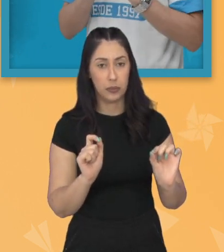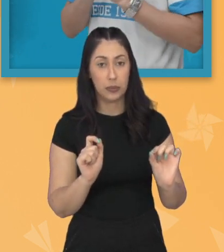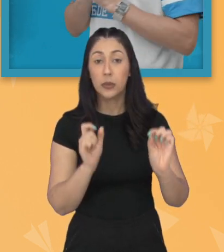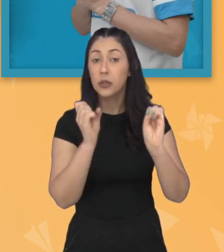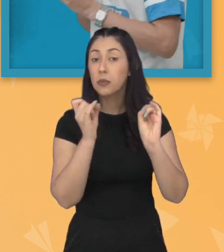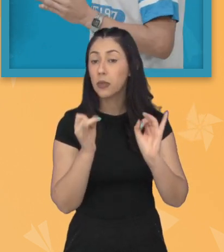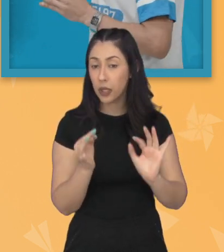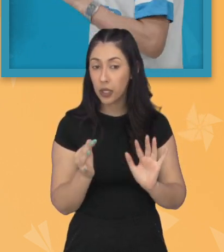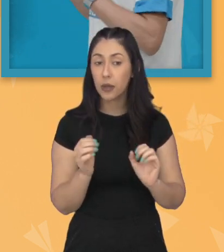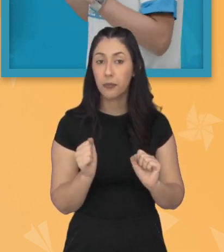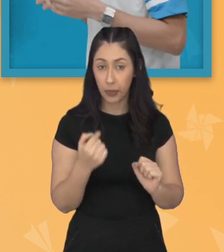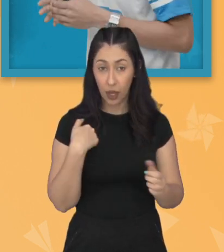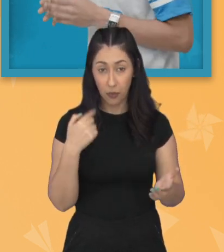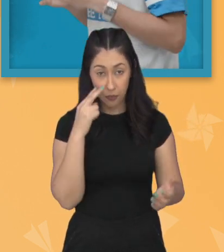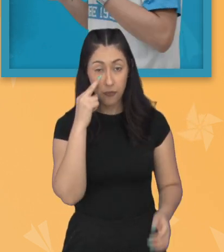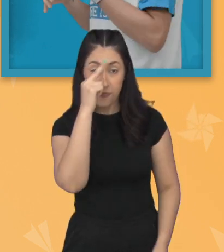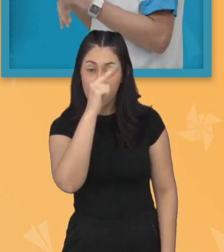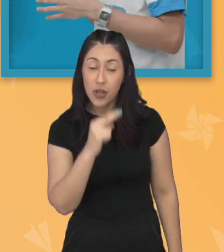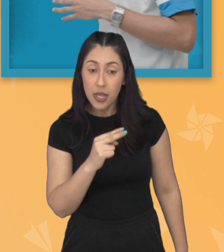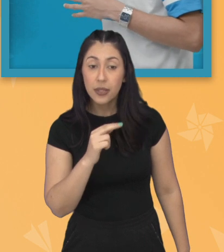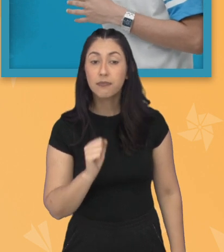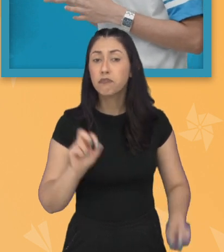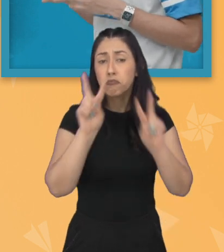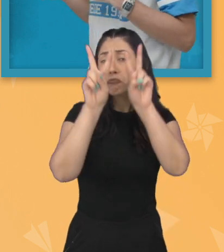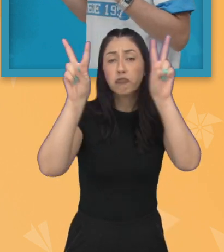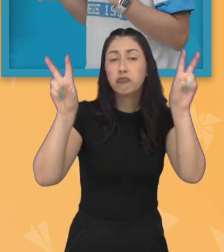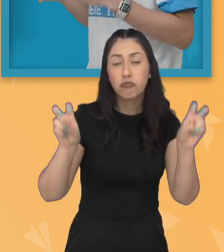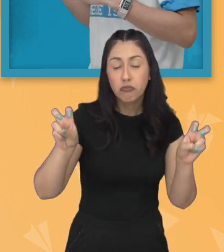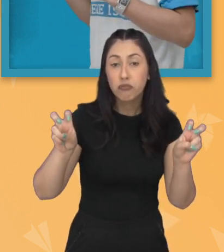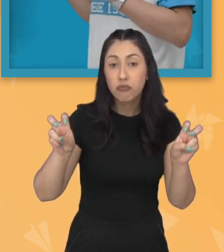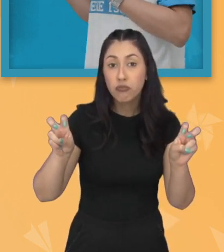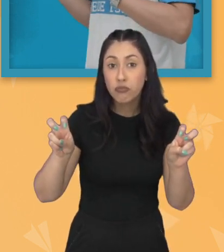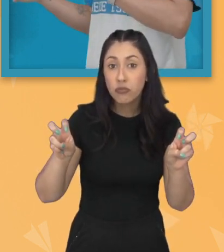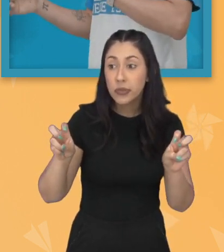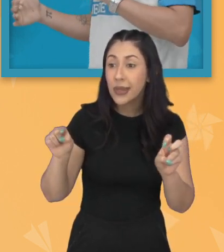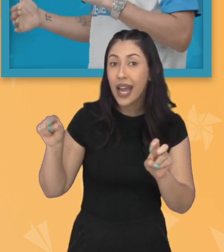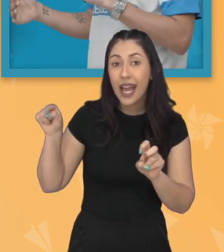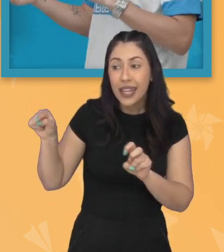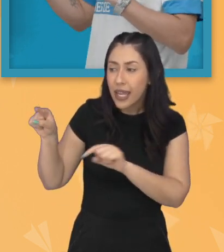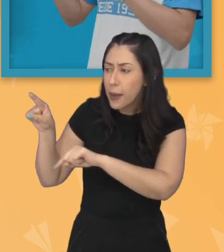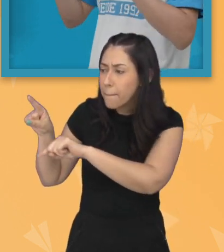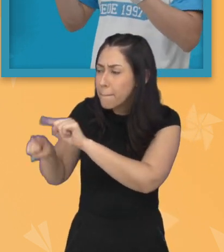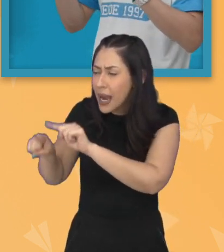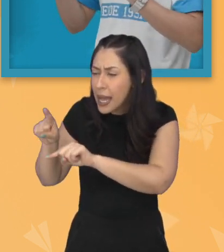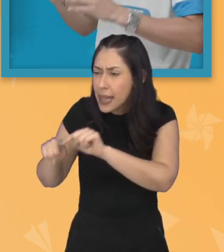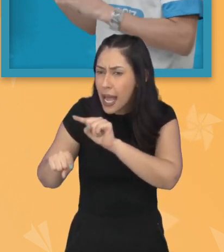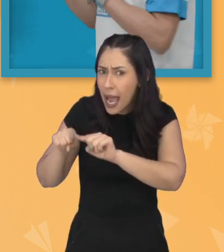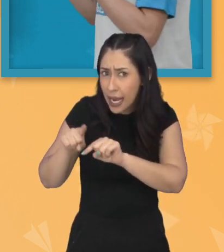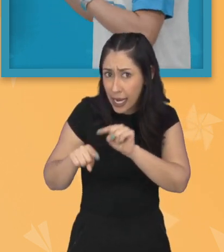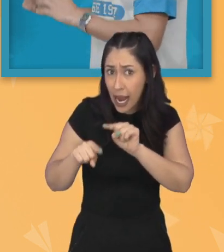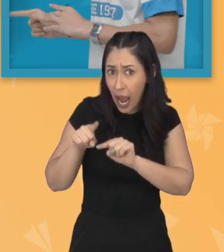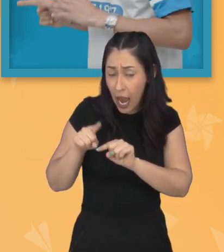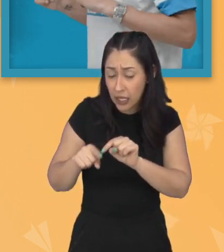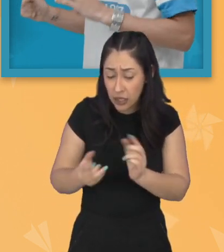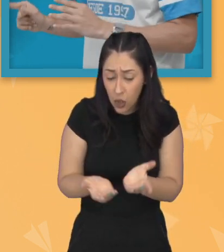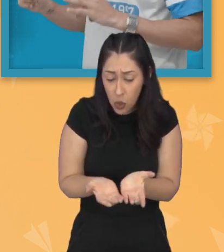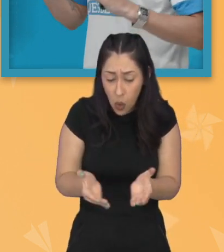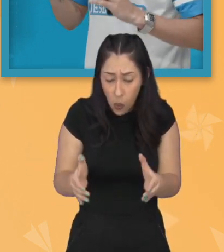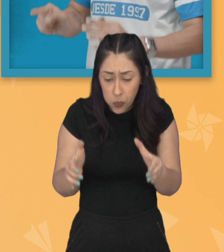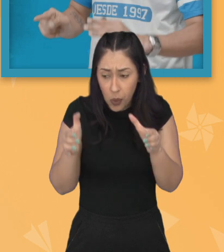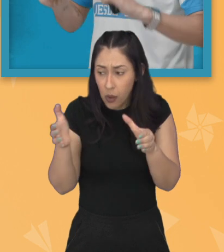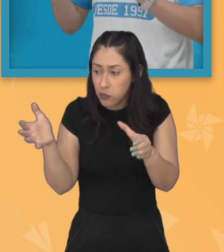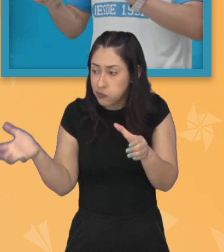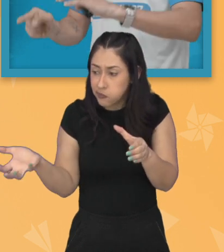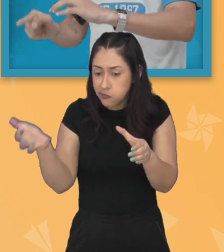assim, vou ler para vocês aqui, abre aspas, a soma das massas das substâncias reagentes em um recipiente fechado é igual à soma